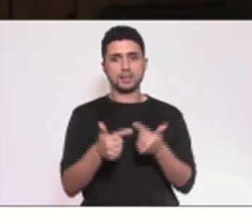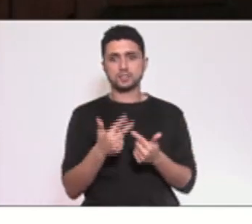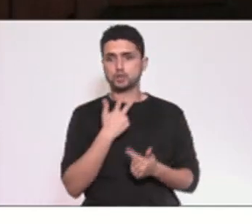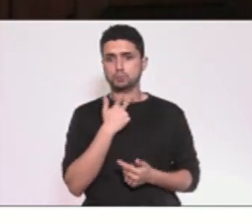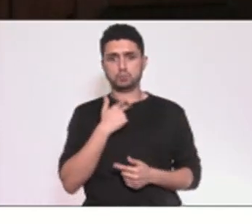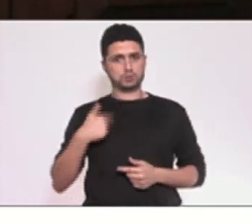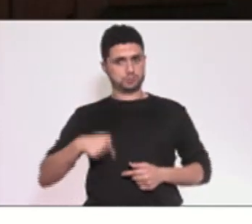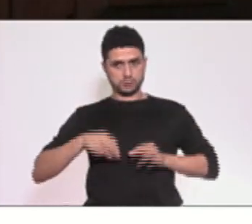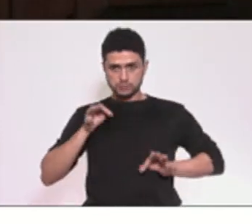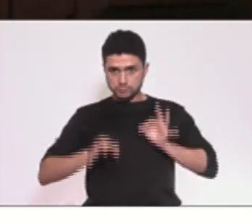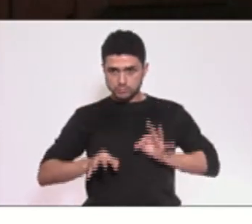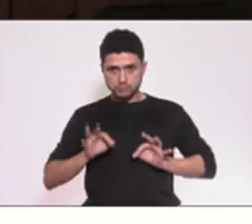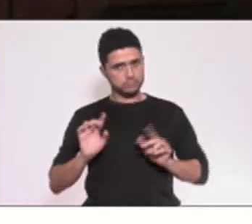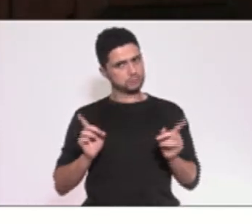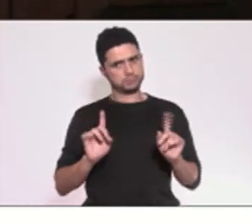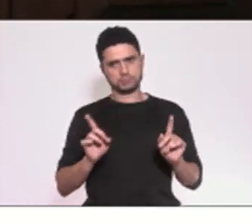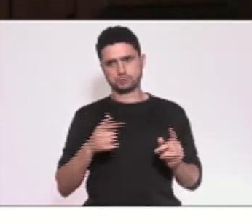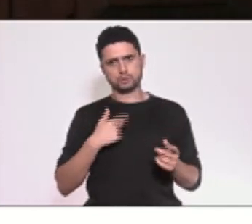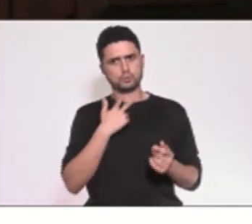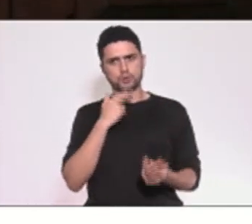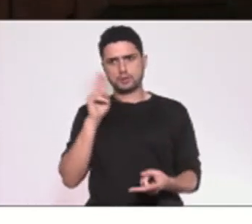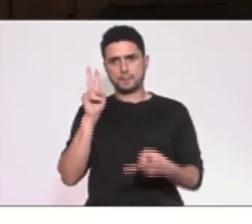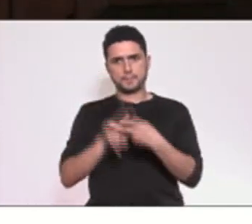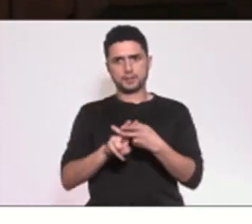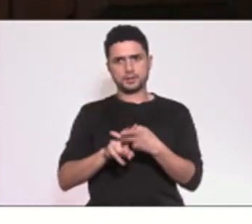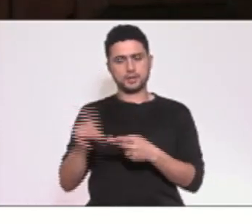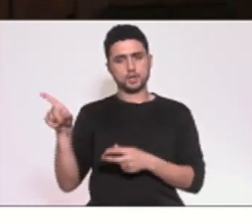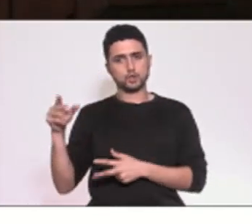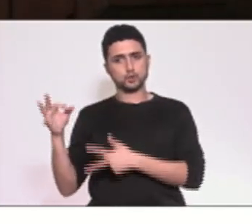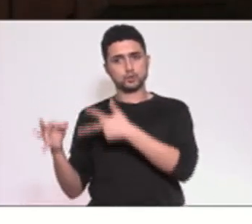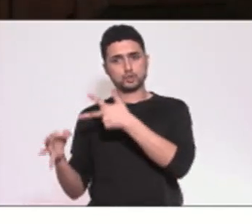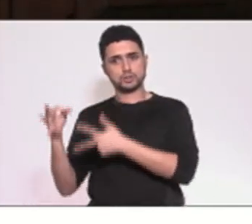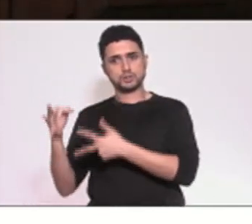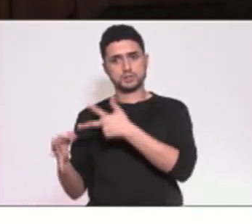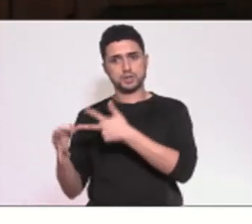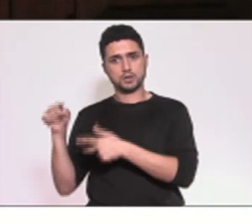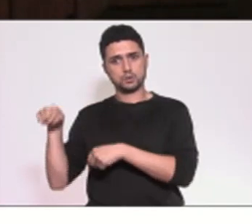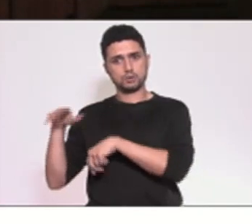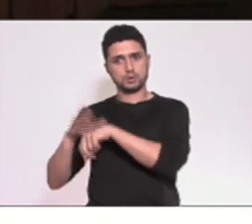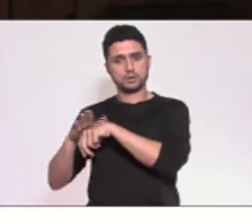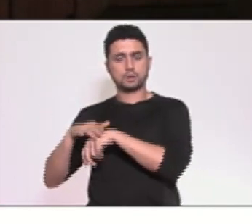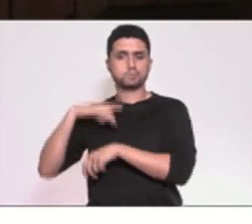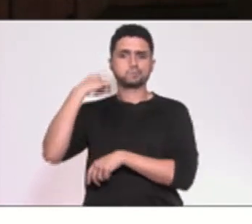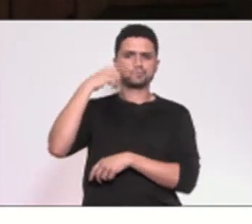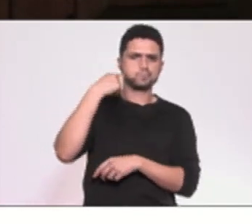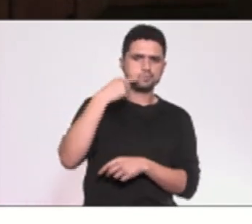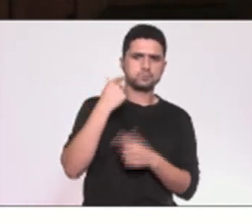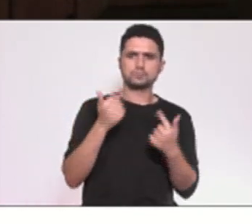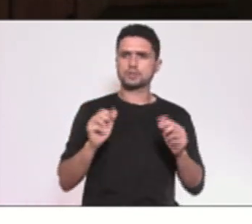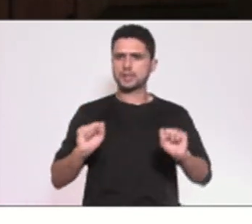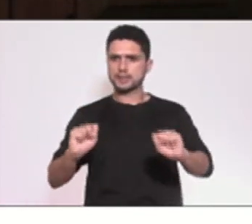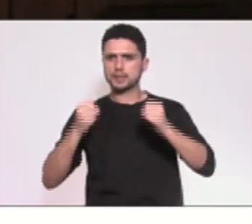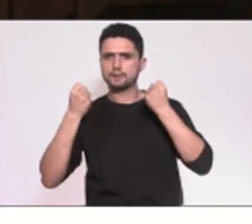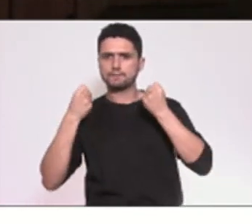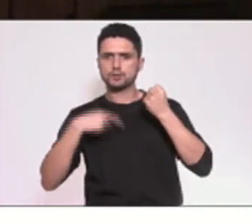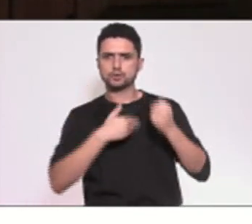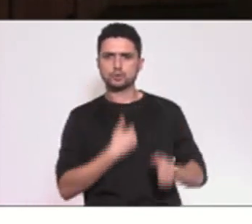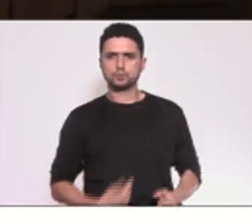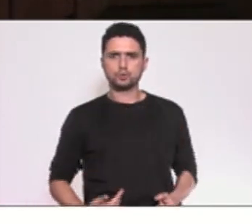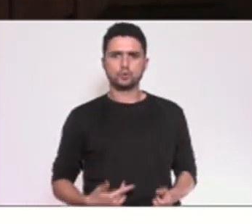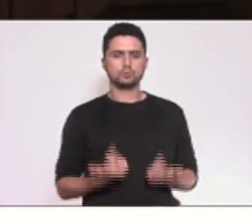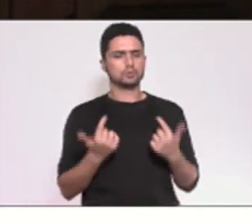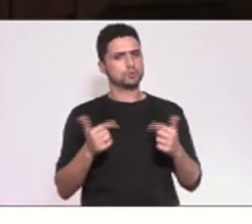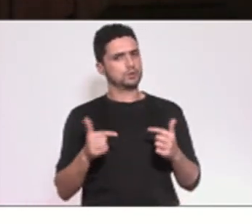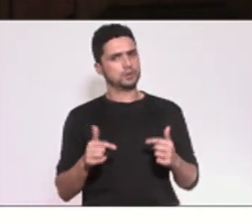para prender e nem soltar ninguém. Quem faz isso é o judiciário. Nem o advogado, nem o defensor público, nem o promotor e